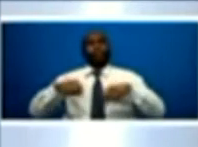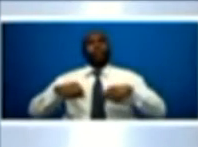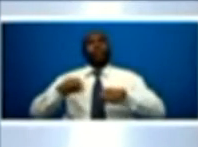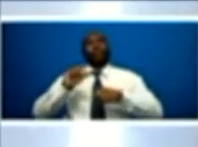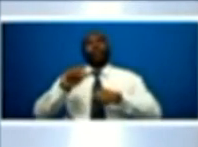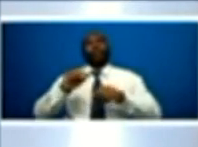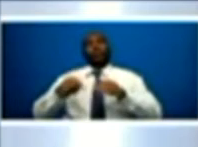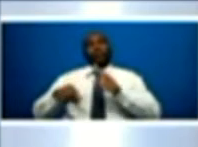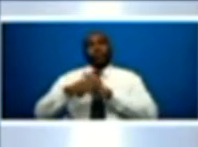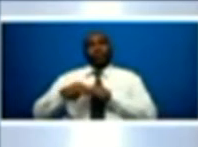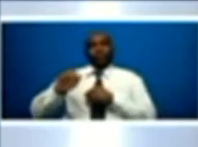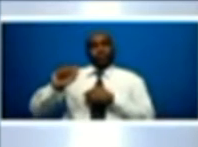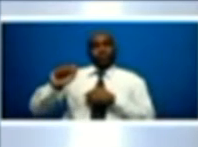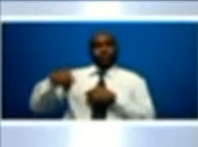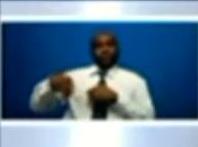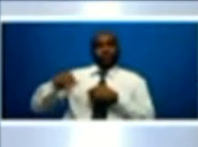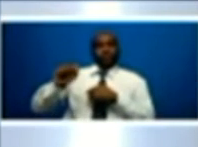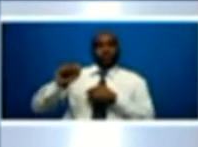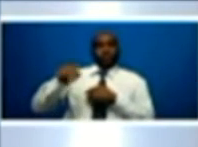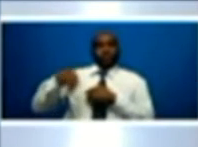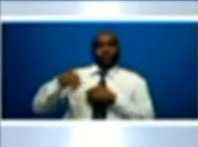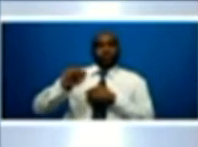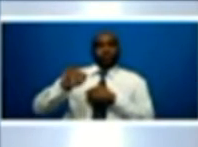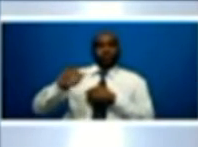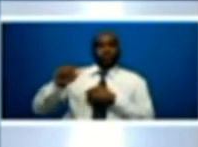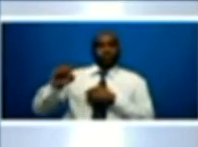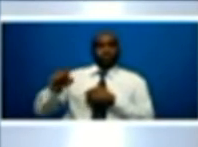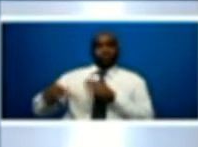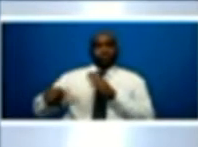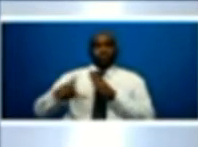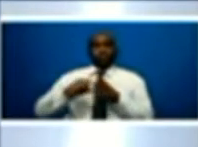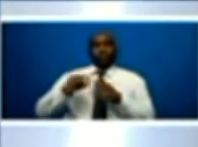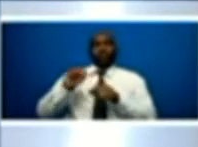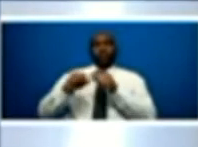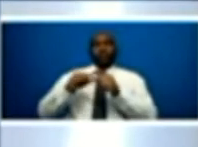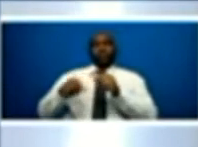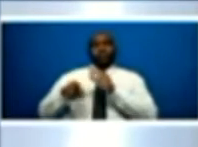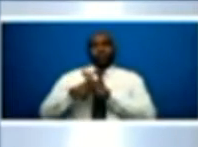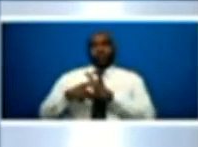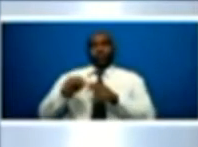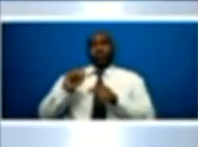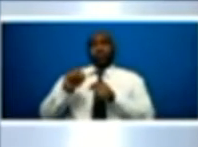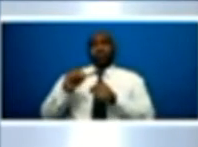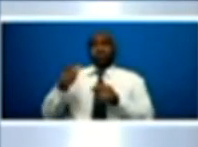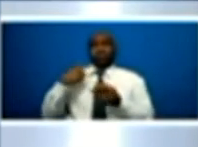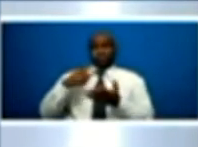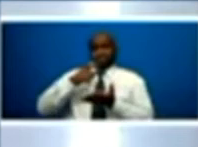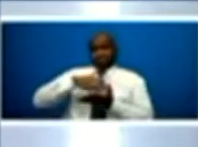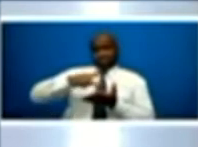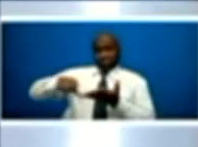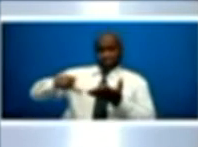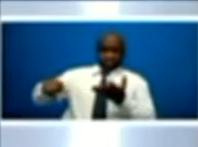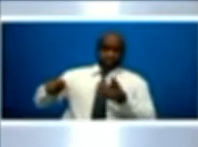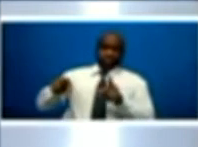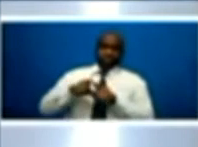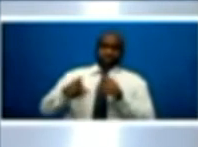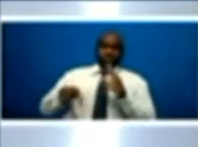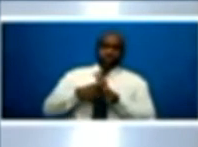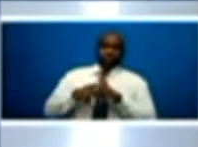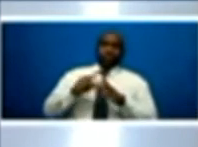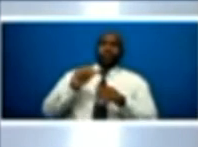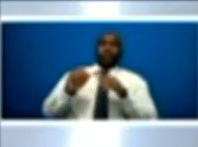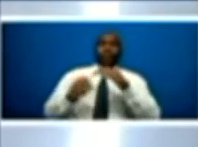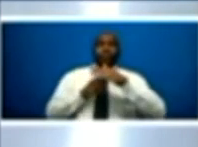Ananias Martins Souza Filho, ex-prefeito municipal de Rondonópolis, senhor Darcy Lovato, ex-presidente da Coder, em